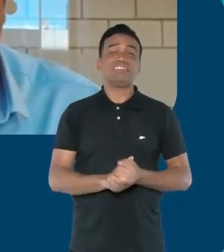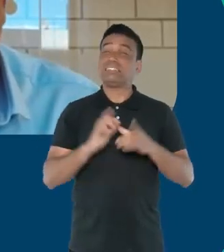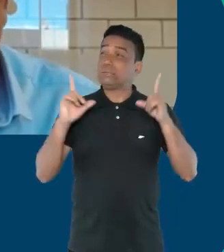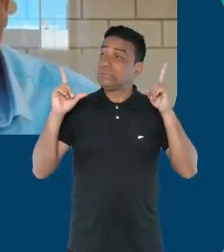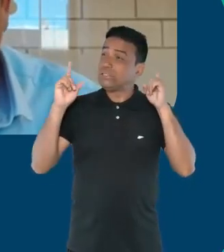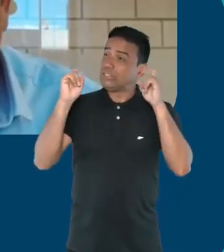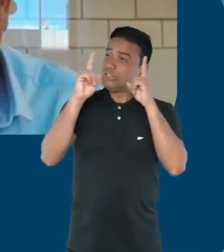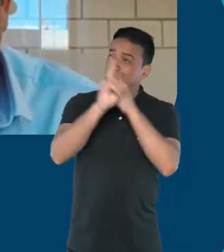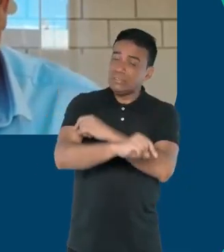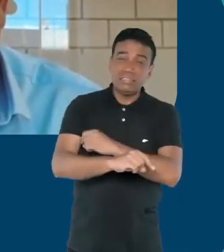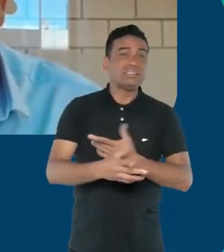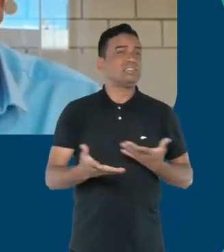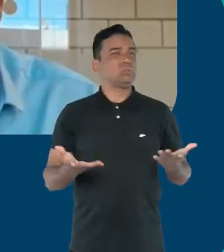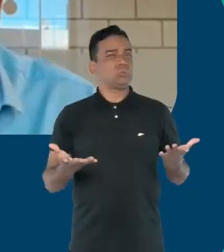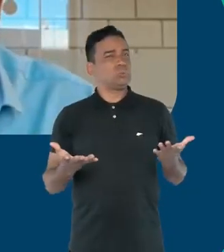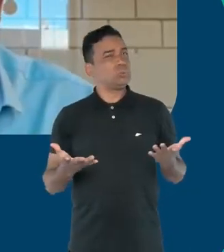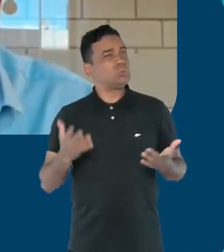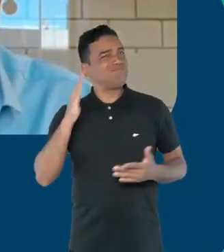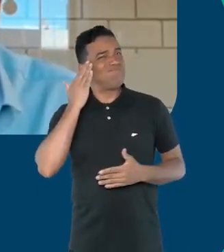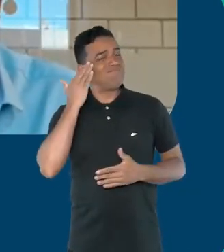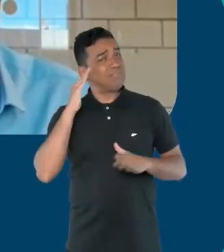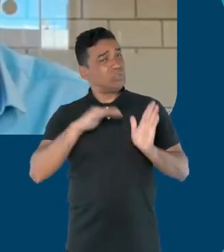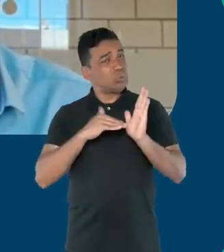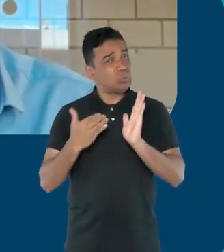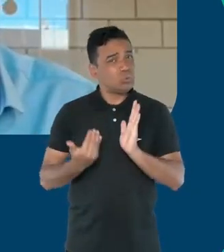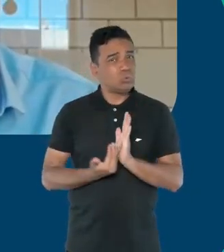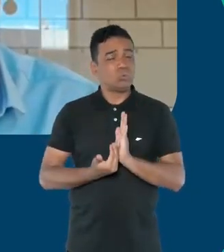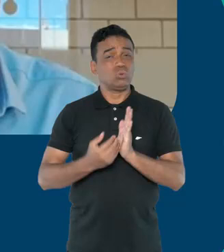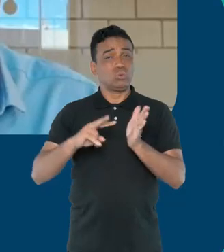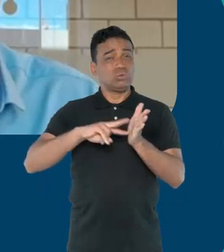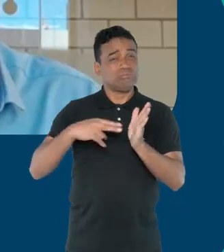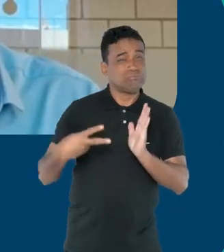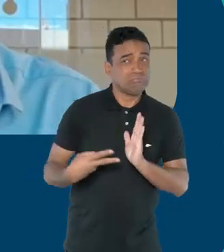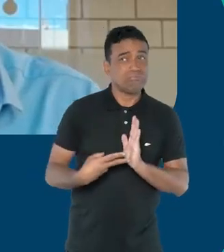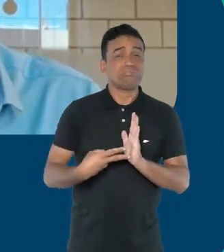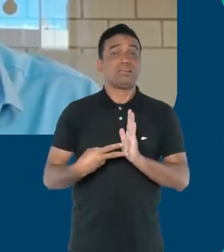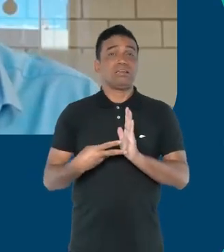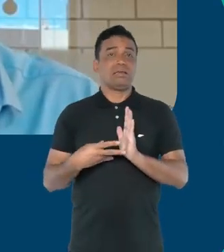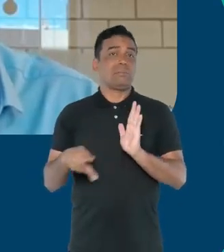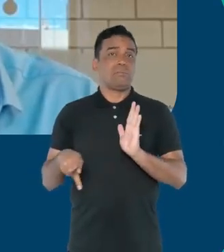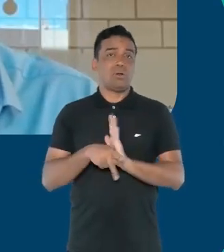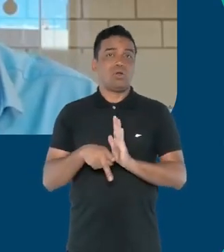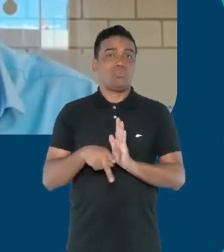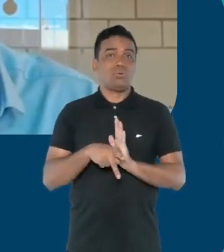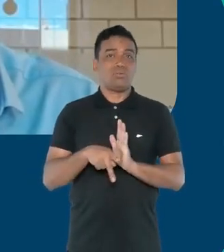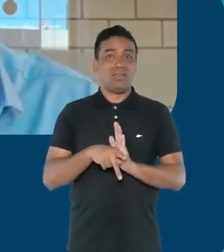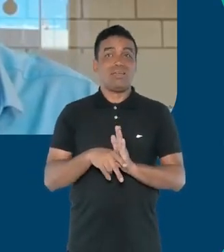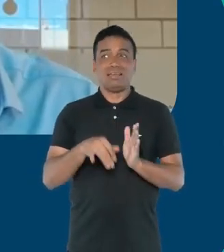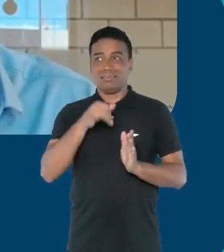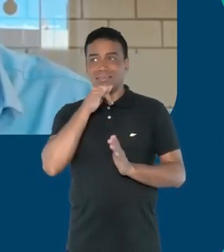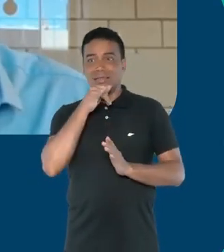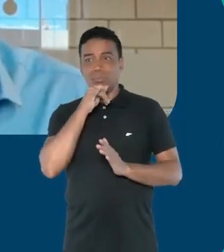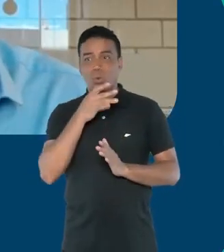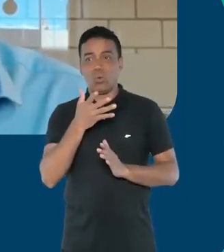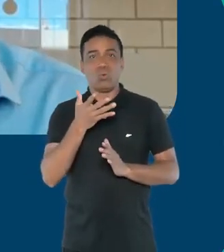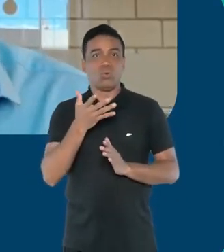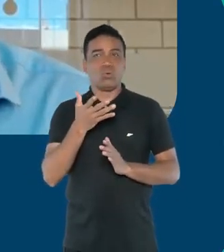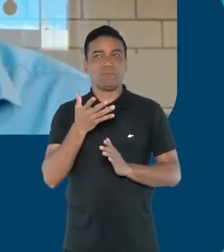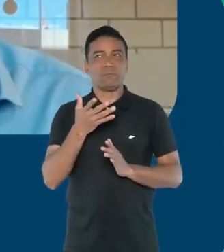complexo em todos os sentidos, sobretudo no sentido da sua atualização, da